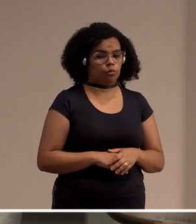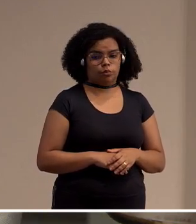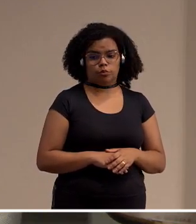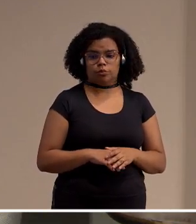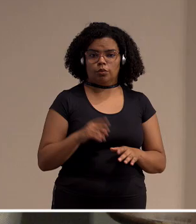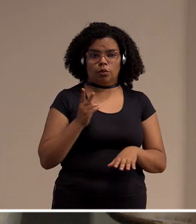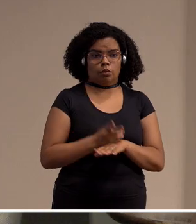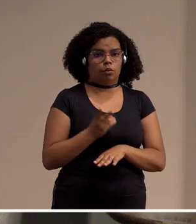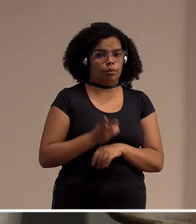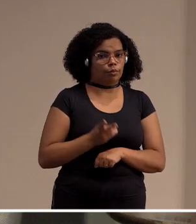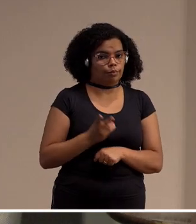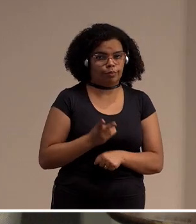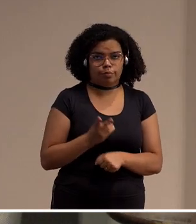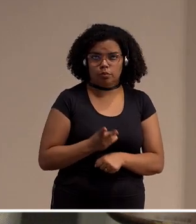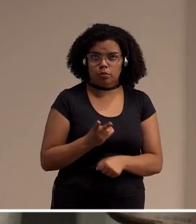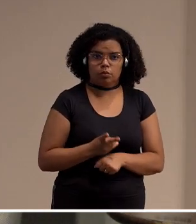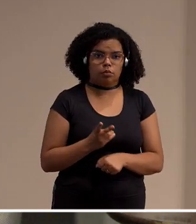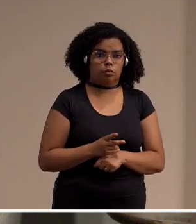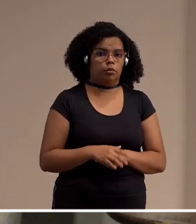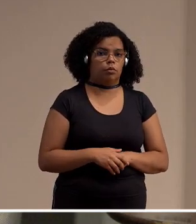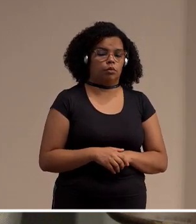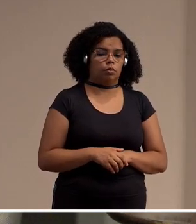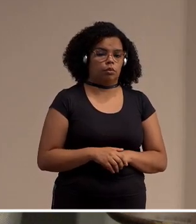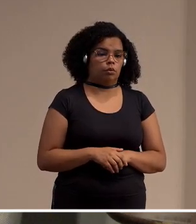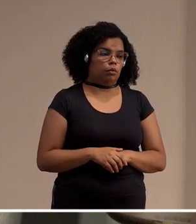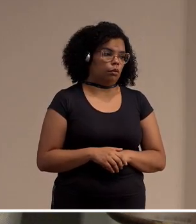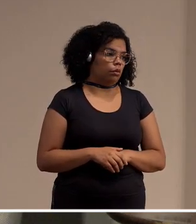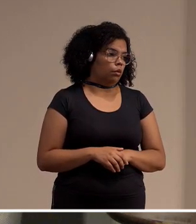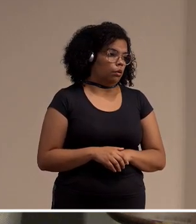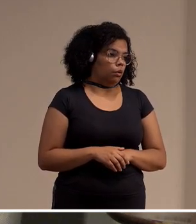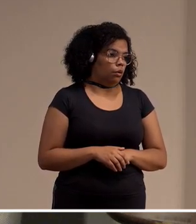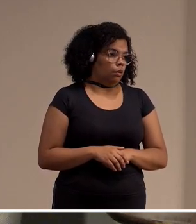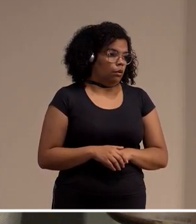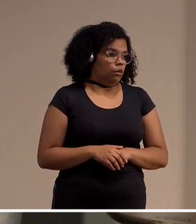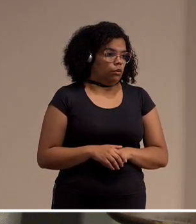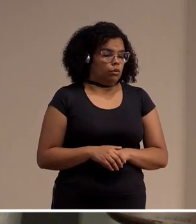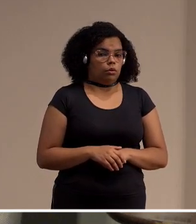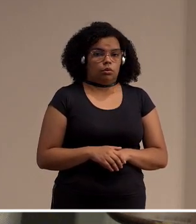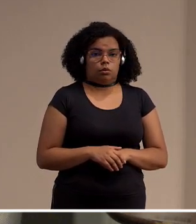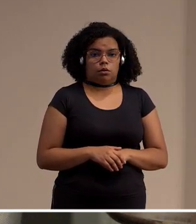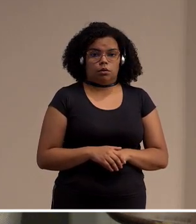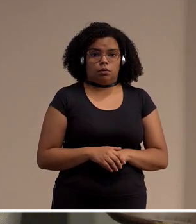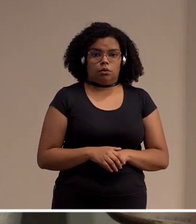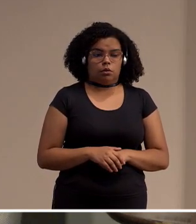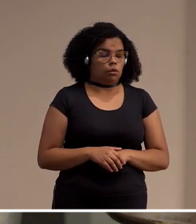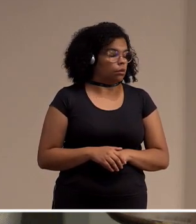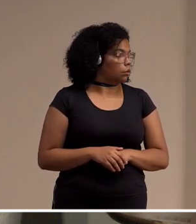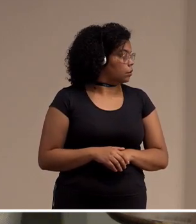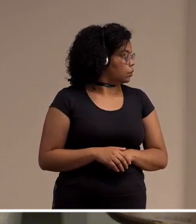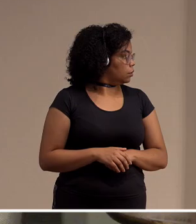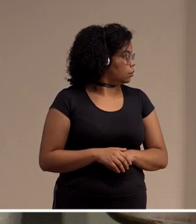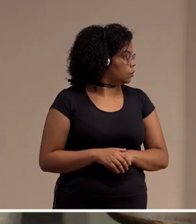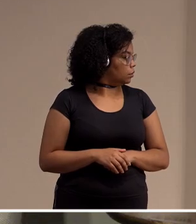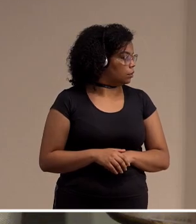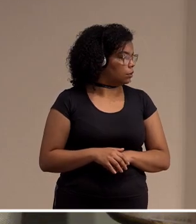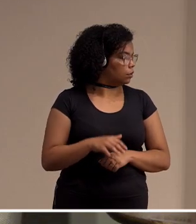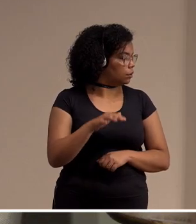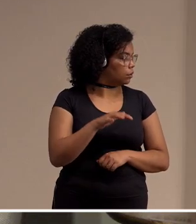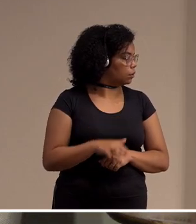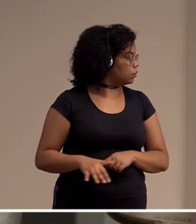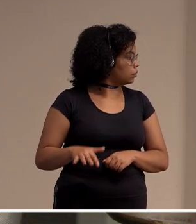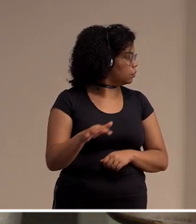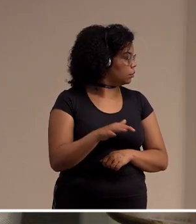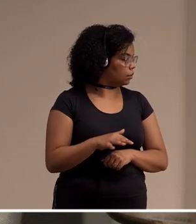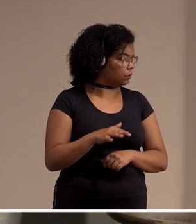todo, sei lá, Haruki Murakami, não sei, Paul Auster, né? Martin Amis, todos